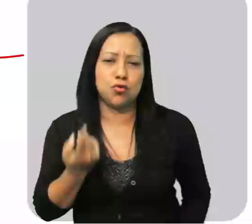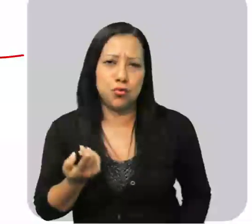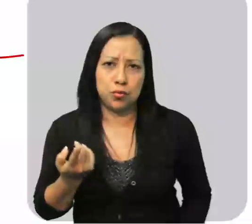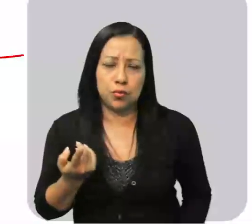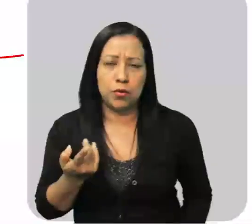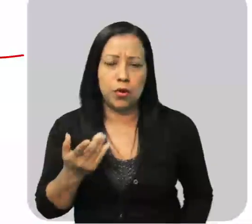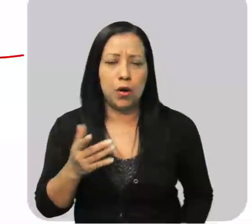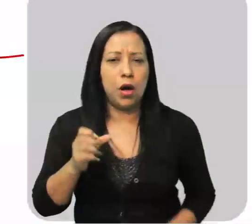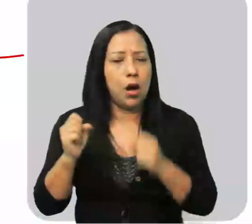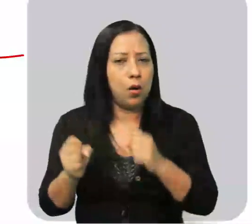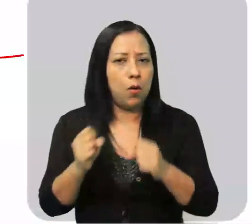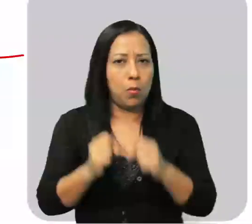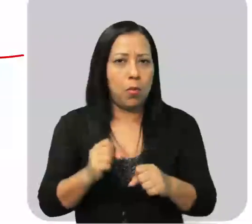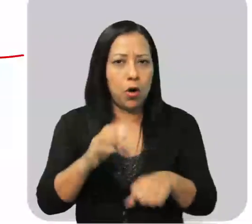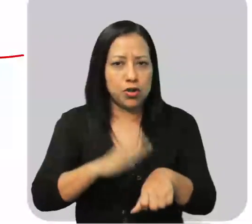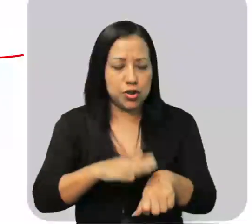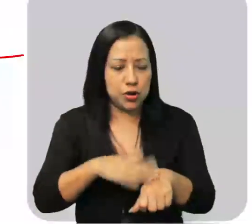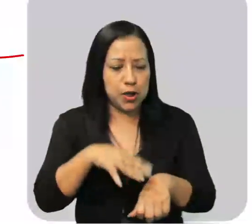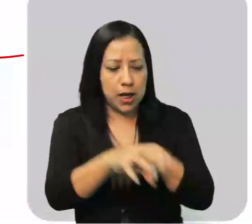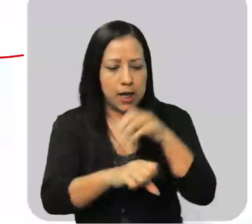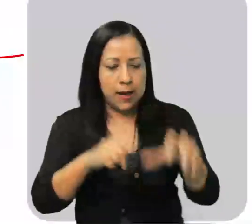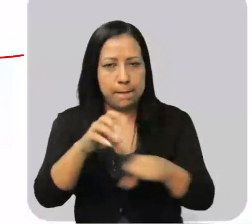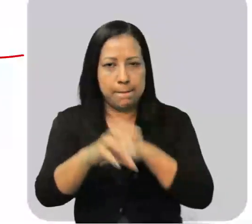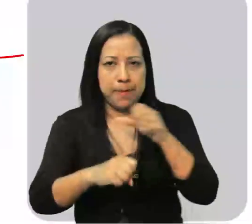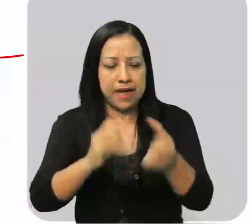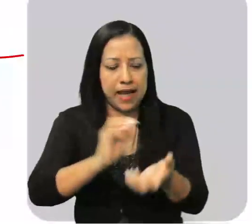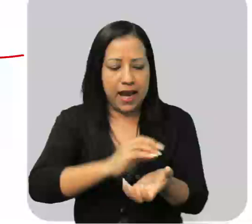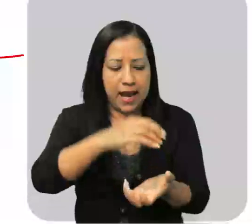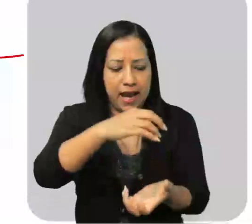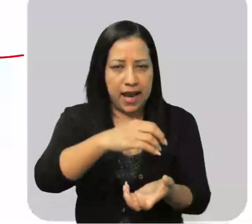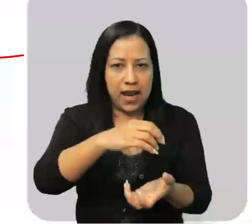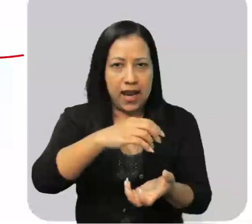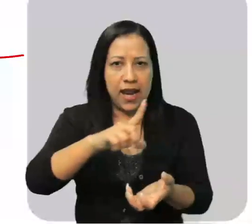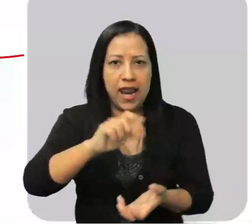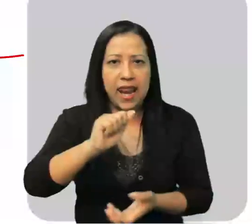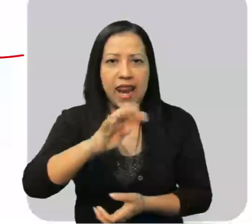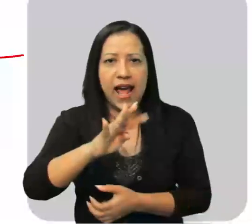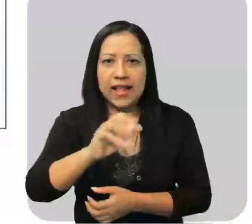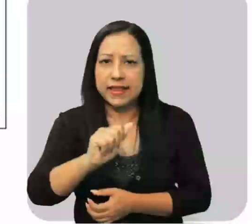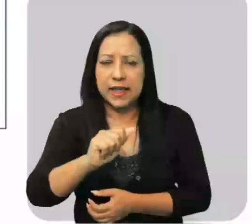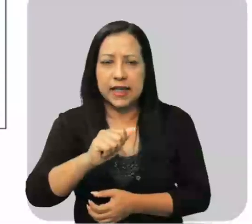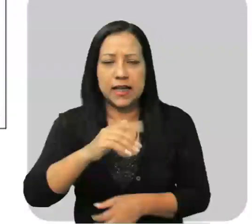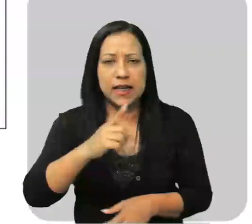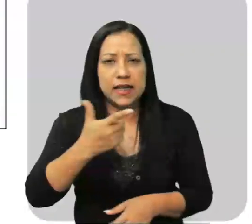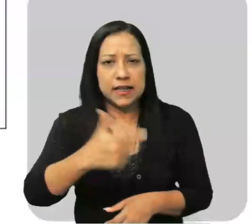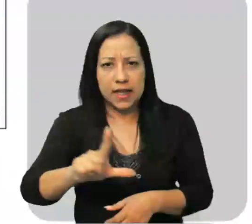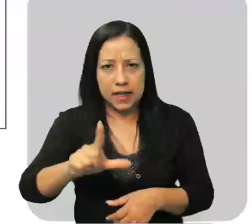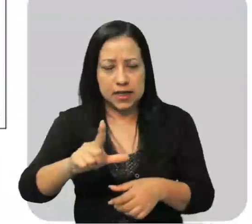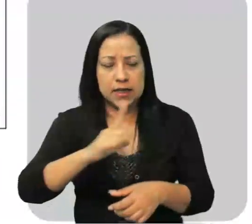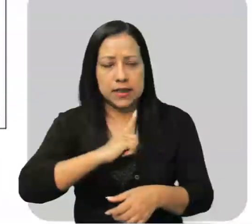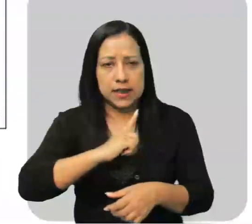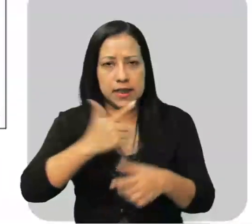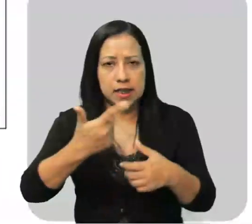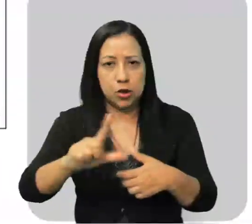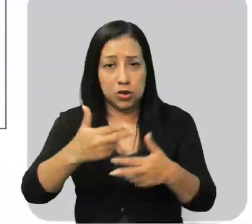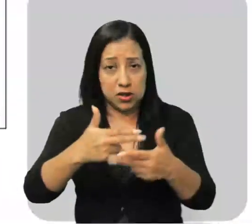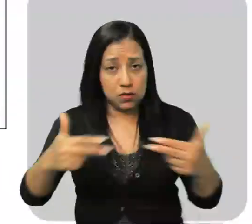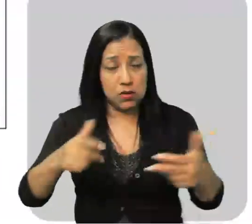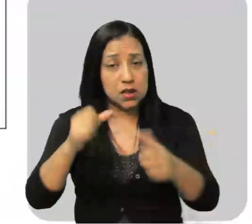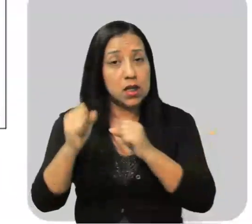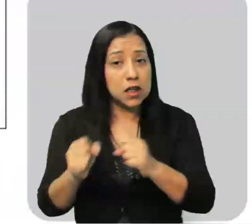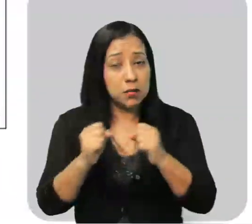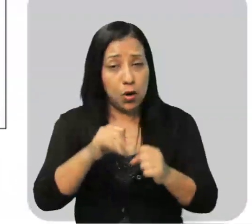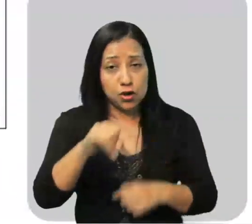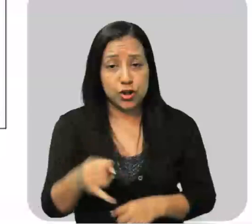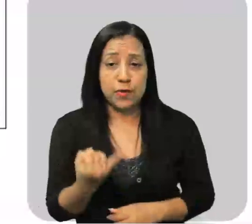só 12%, mas eu vejo tanta gente pegando latinha. Pois é, pode reciclar muito mais. Não é só latinha que recicla. Tem muitas outras coisas que poderiam